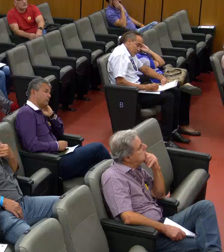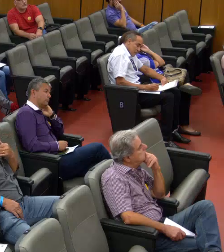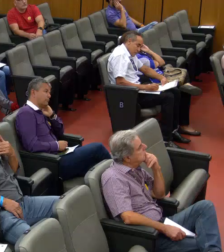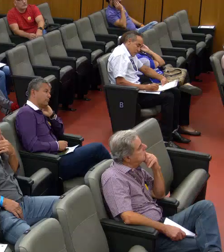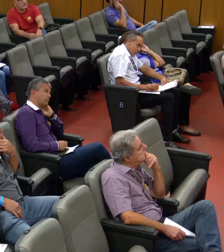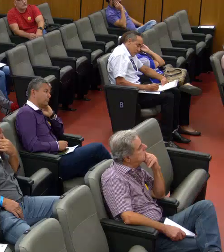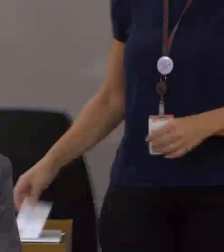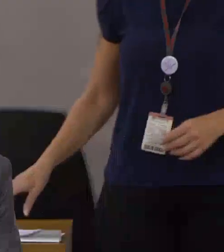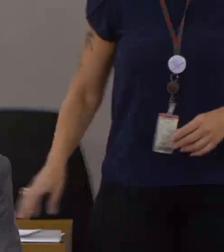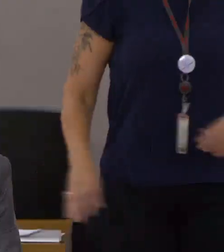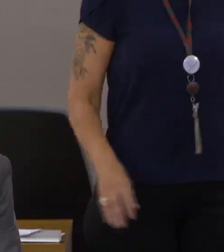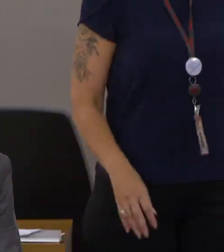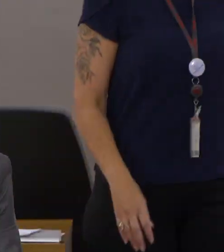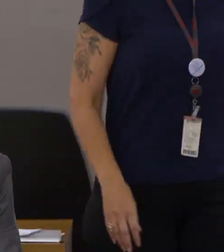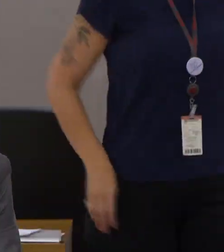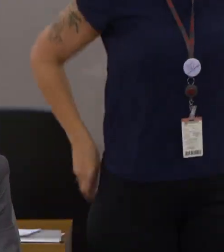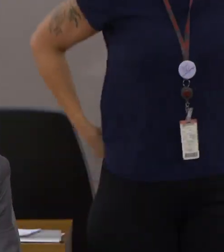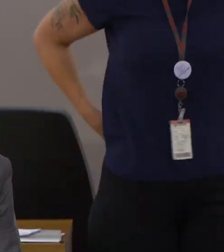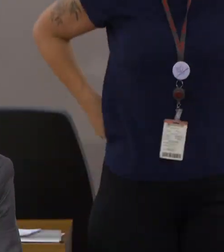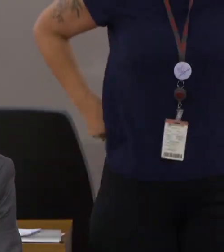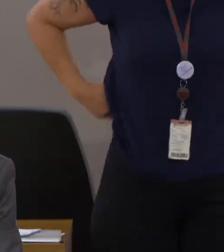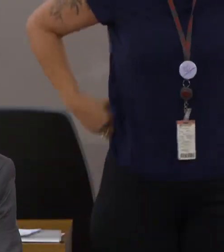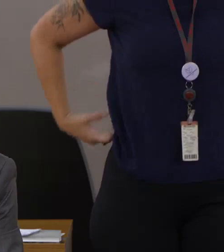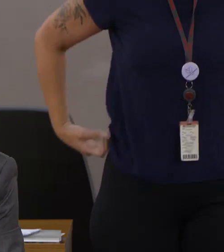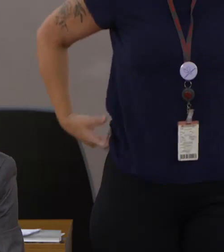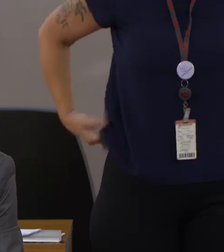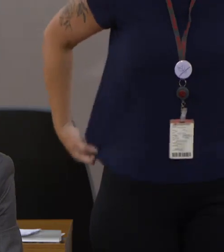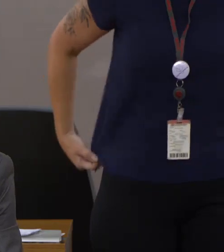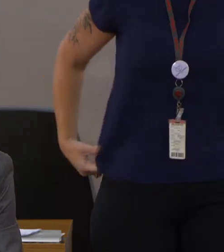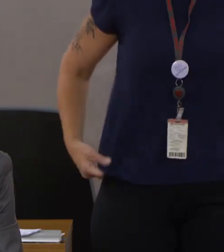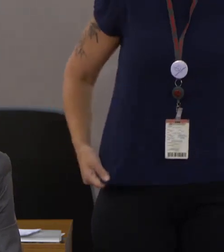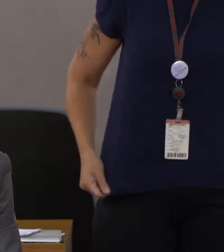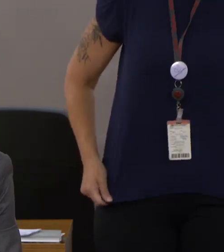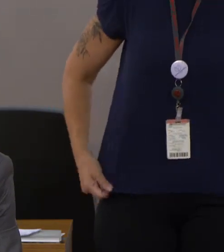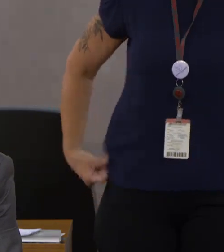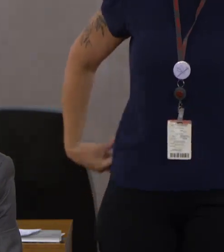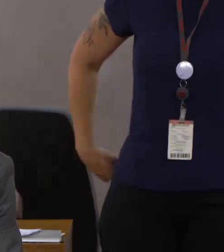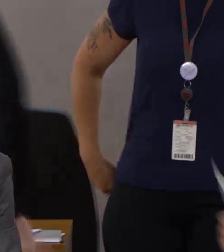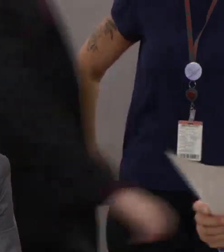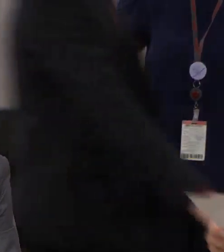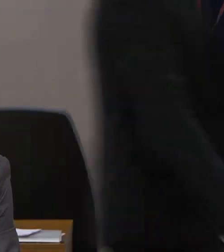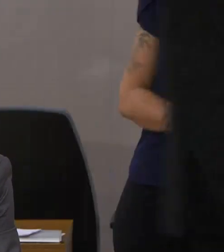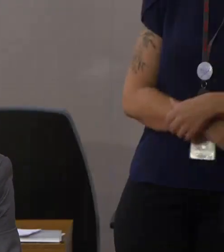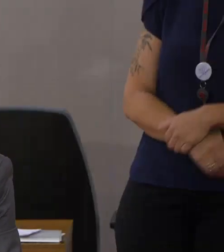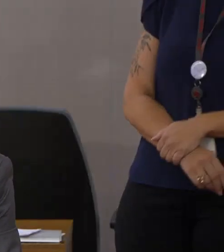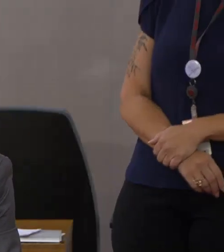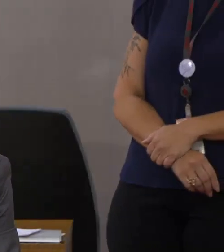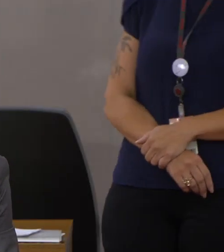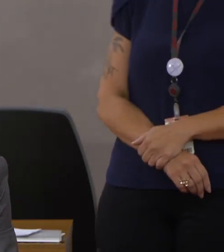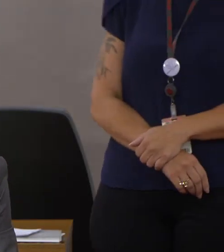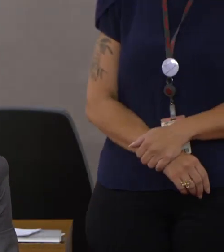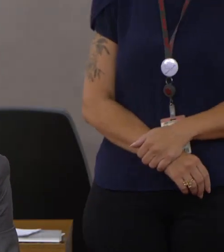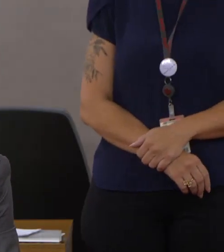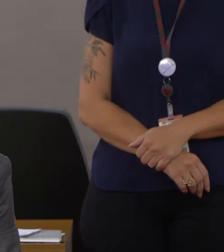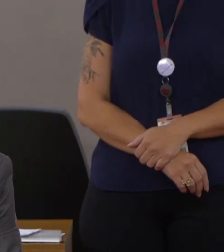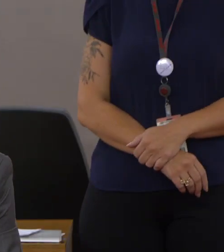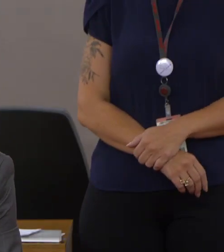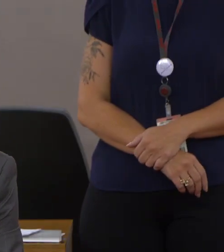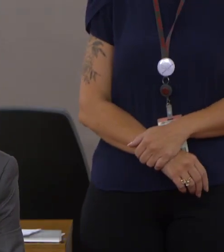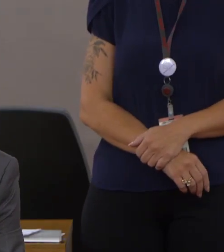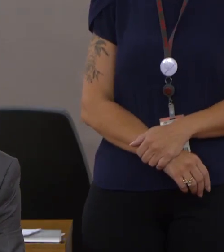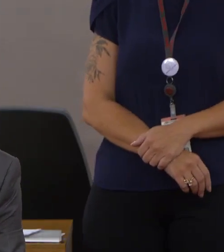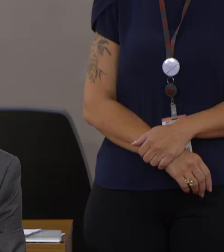vocês Infelizmente eu sinto dizer que a tendência é que não dê nada lá naquele local então vocês